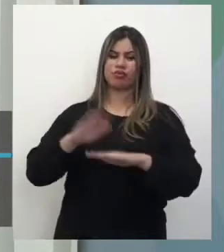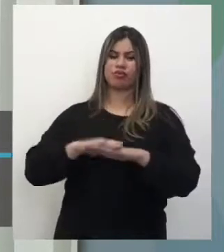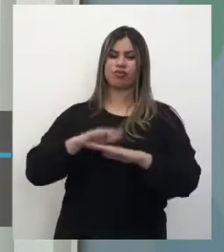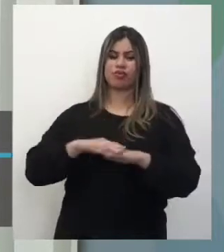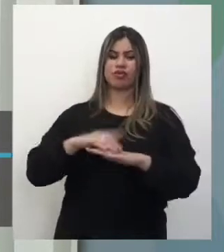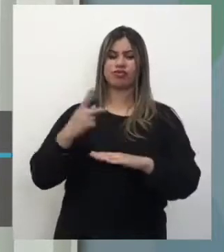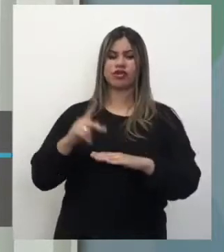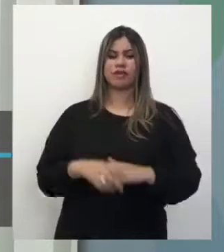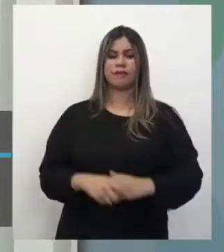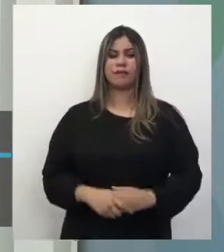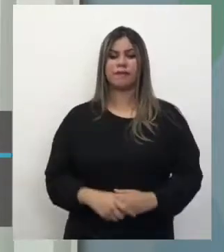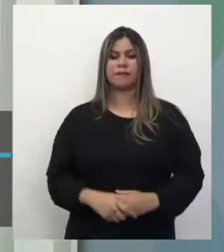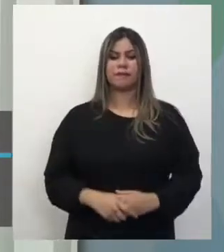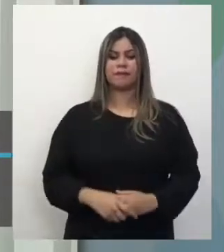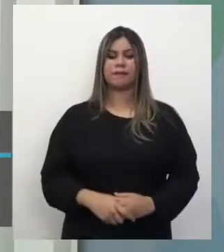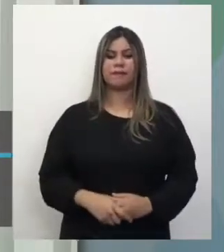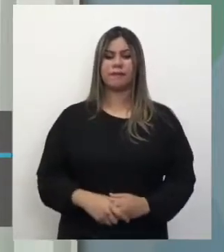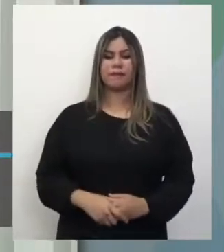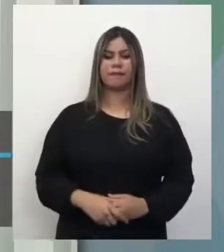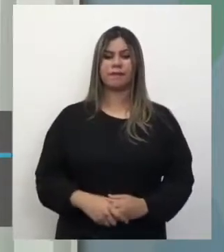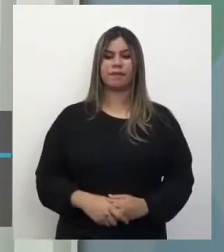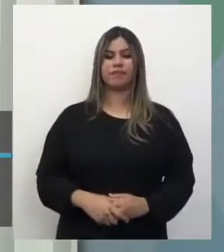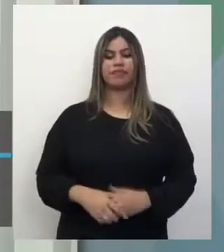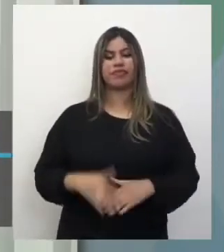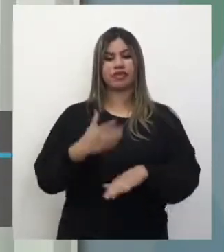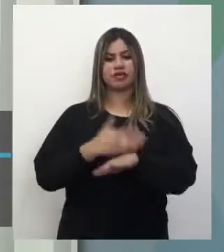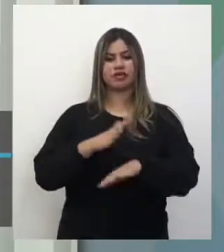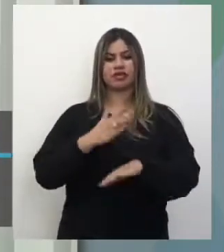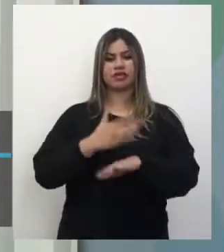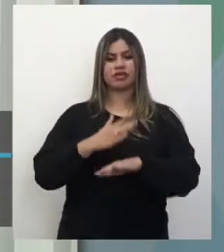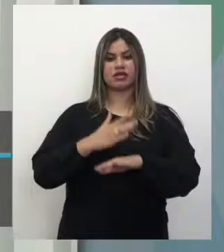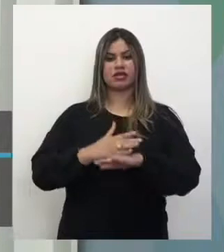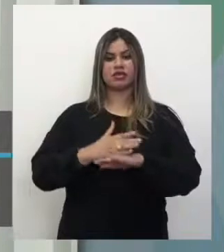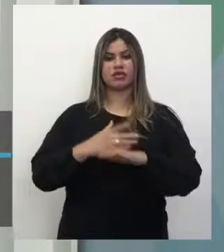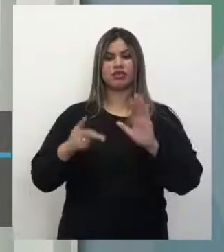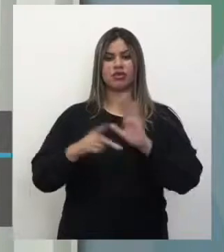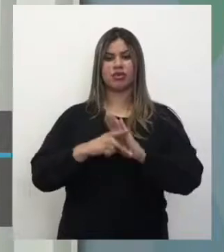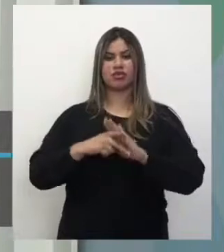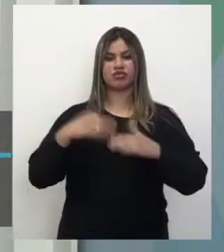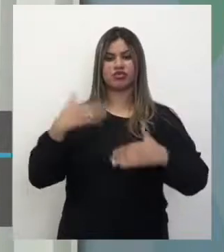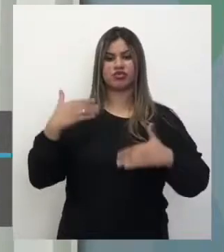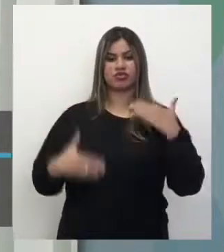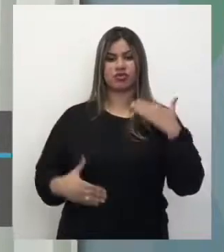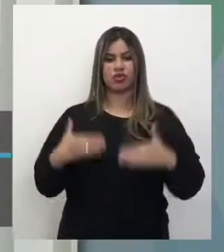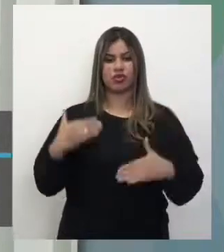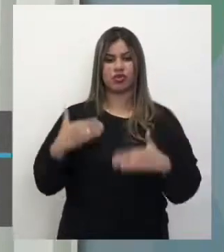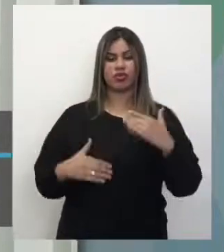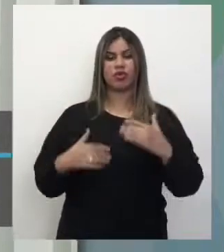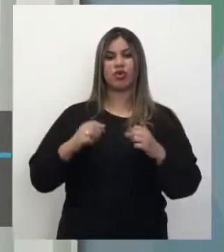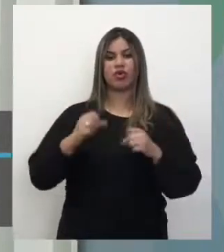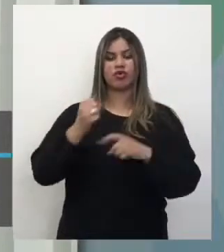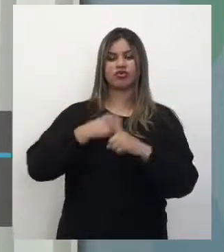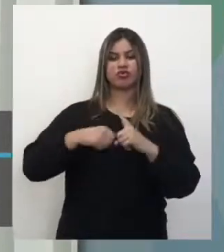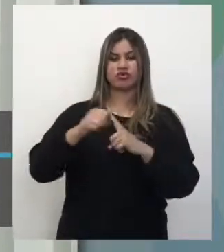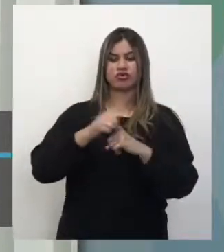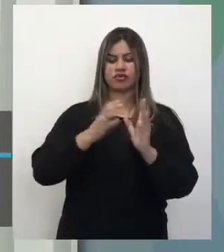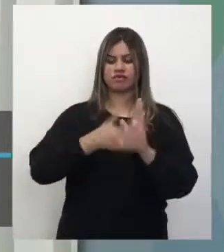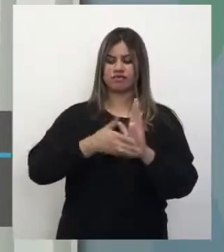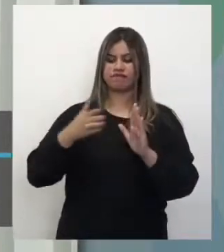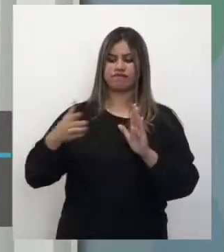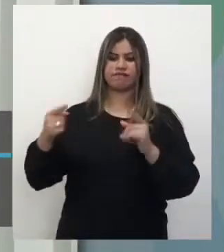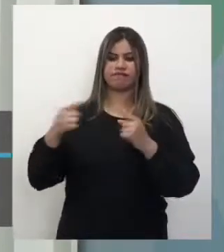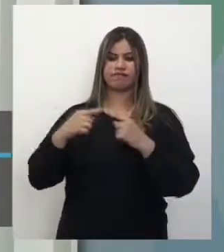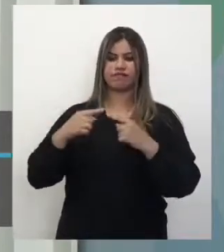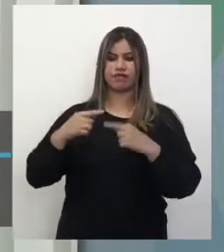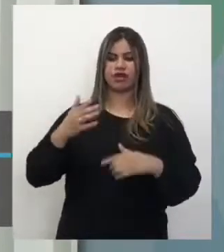seja, fazendo esse exercício de disciplina do corpo, eu mantenho a sociedade funcionando como eu quero que funcione,